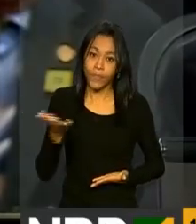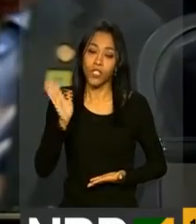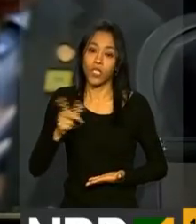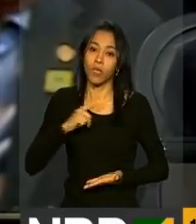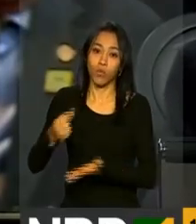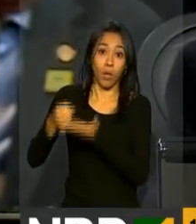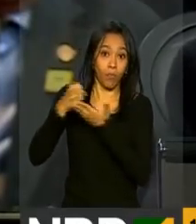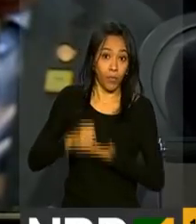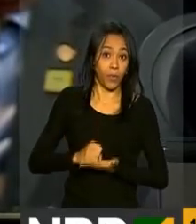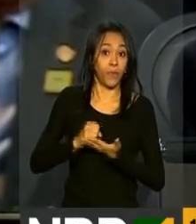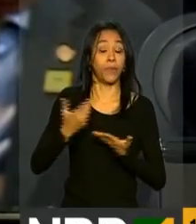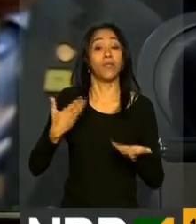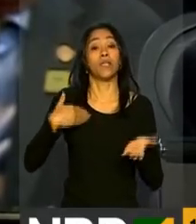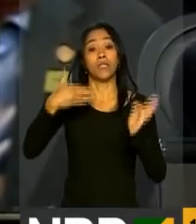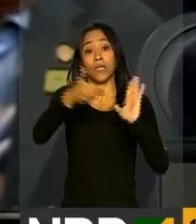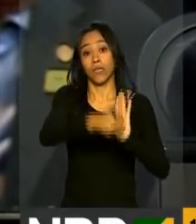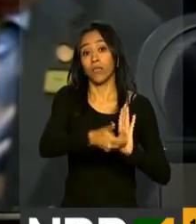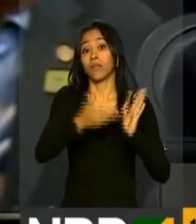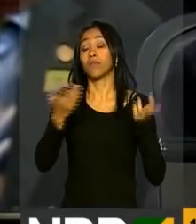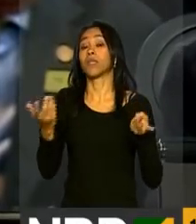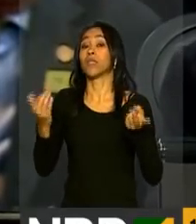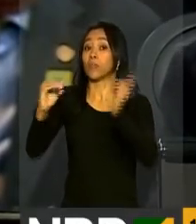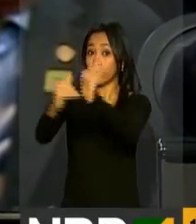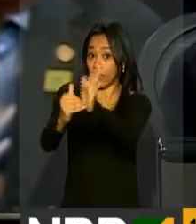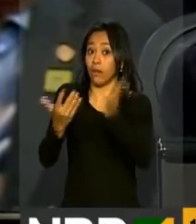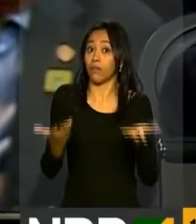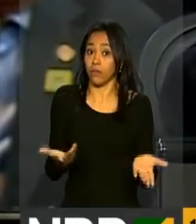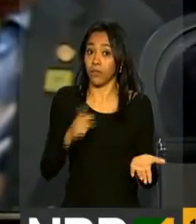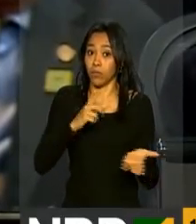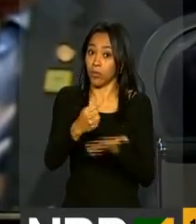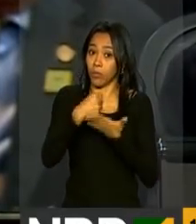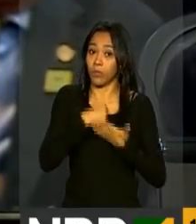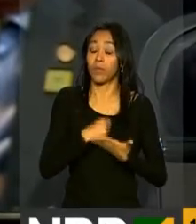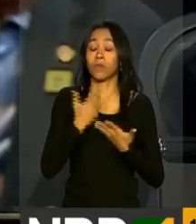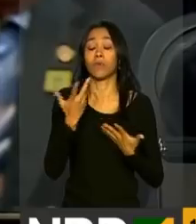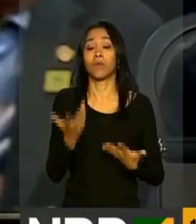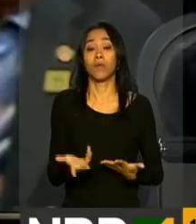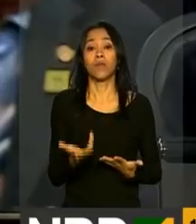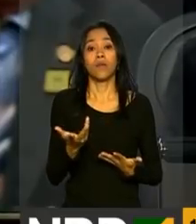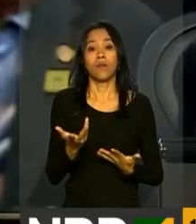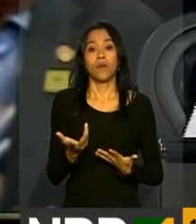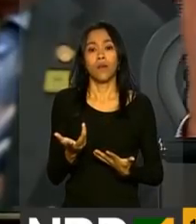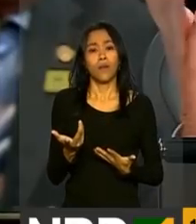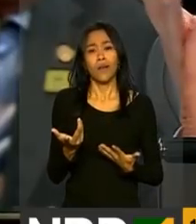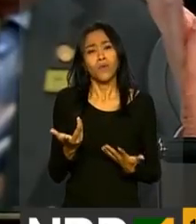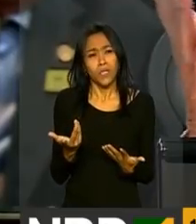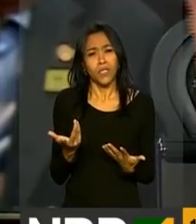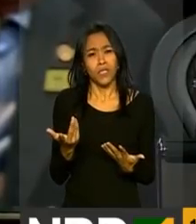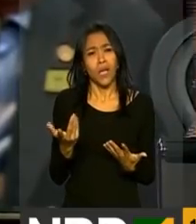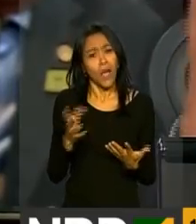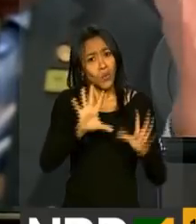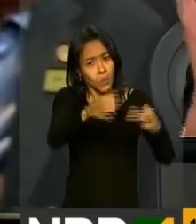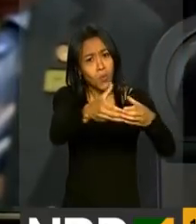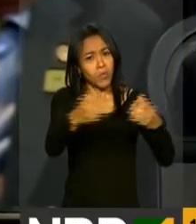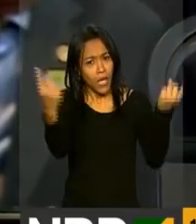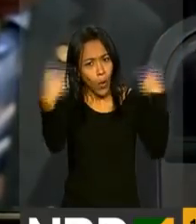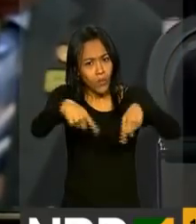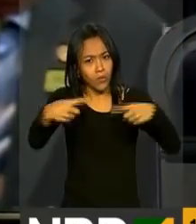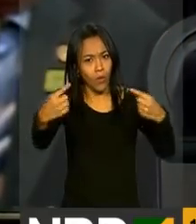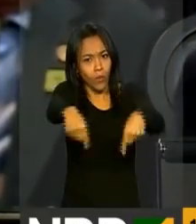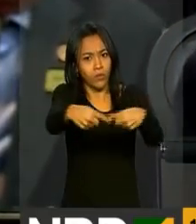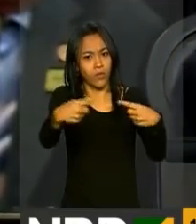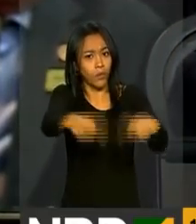da câmara sentados e na federal a ter uns por aqueles que votam contra natural